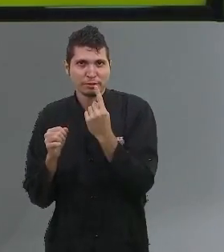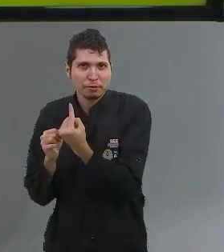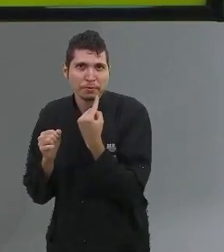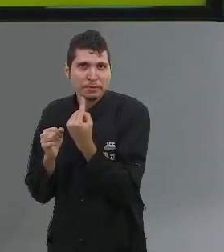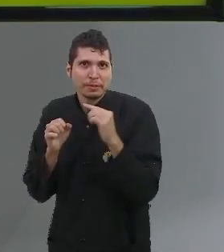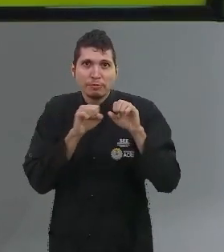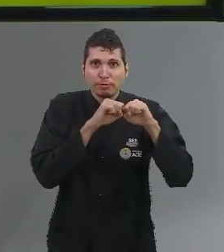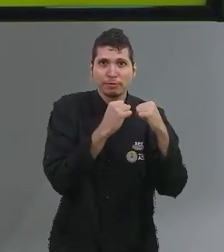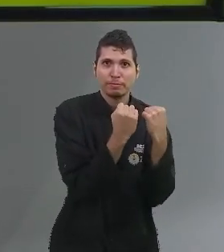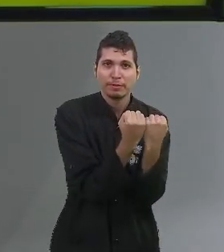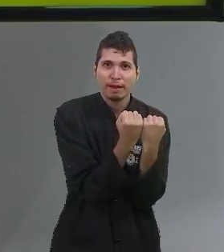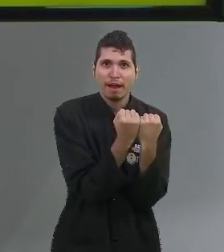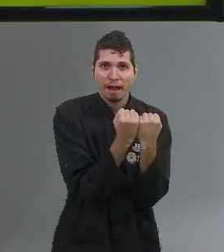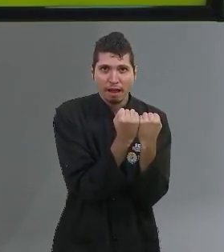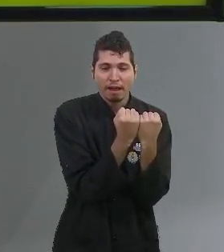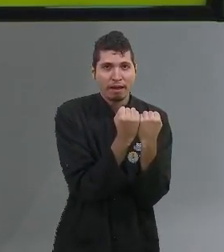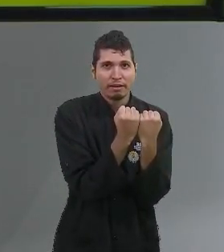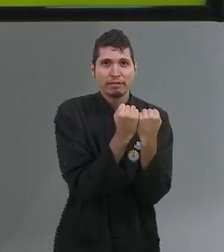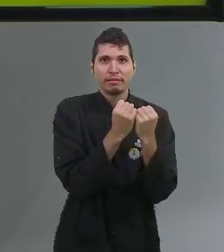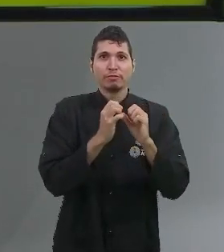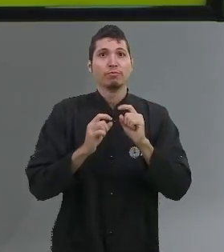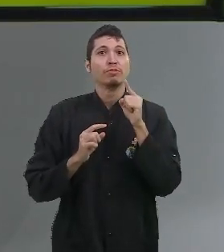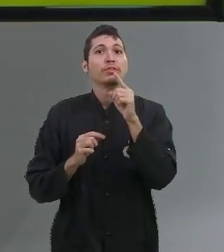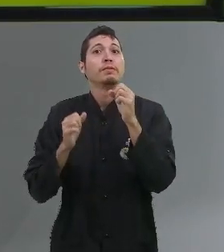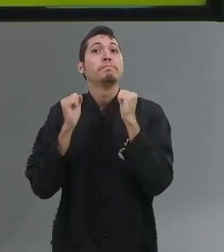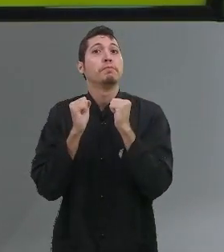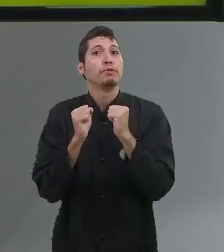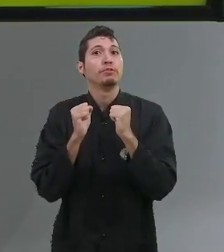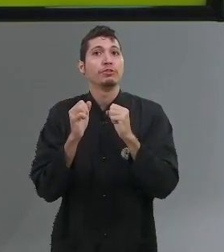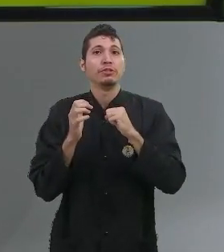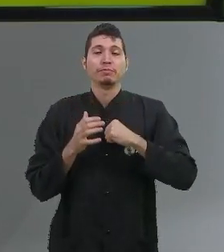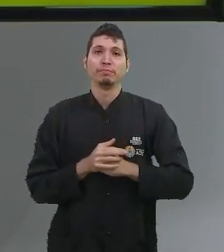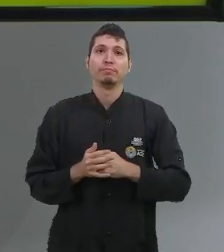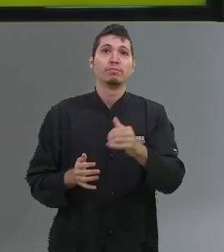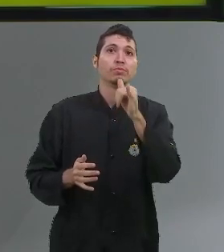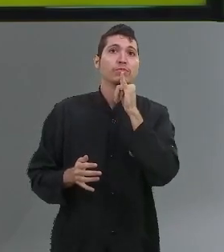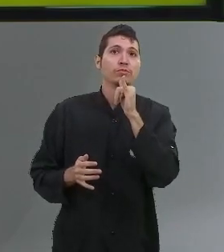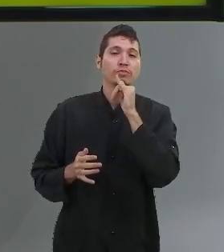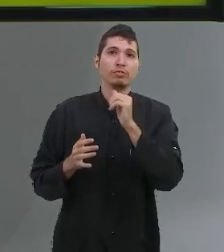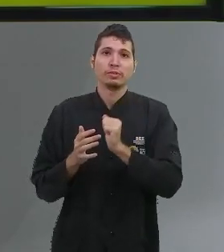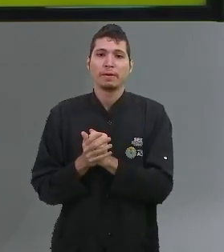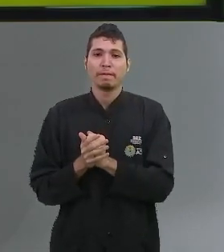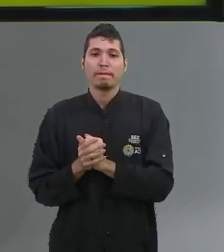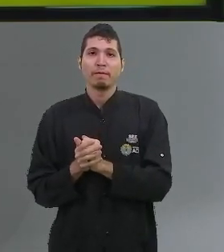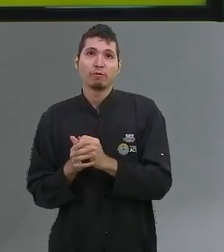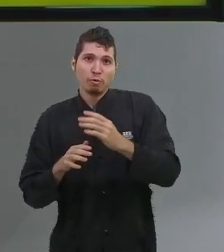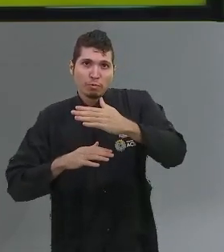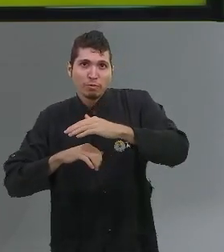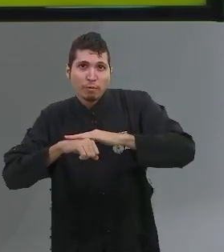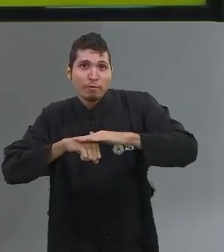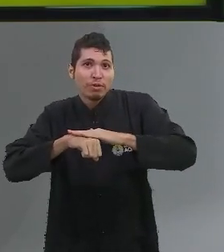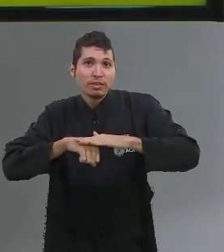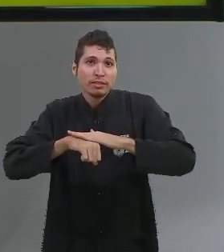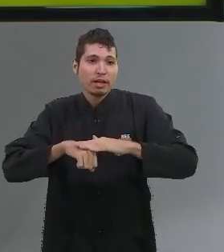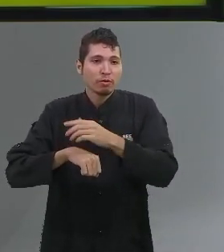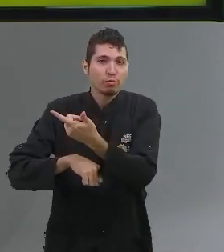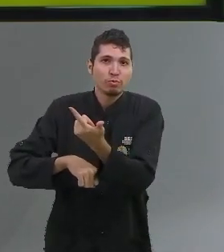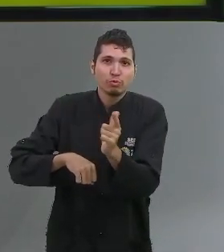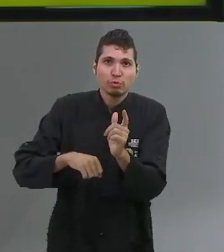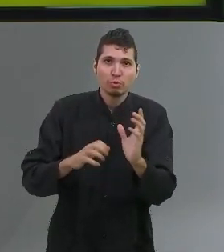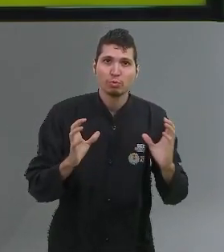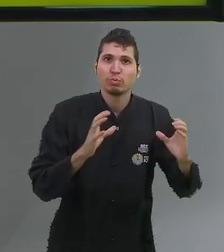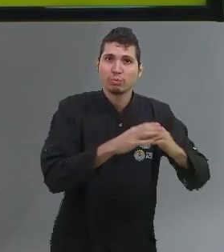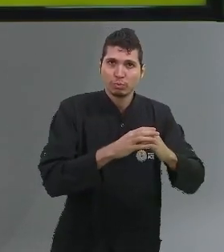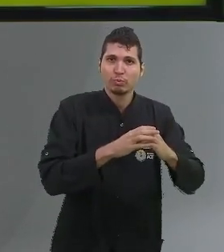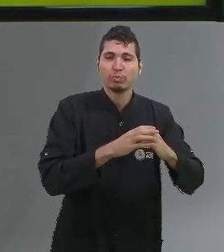quer ser controlador, o que você pode fazer? Você faz determinada parte, em determinado momento a gente